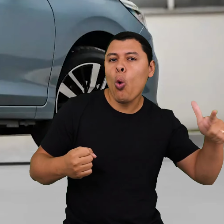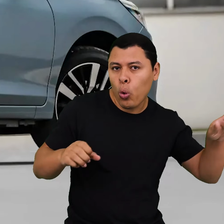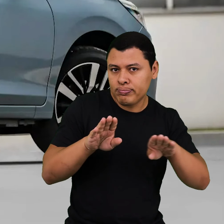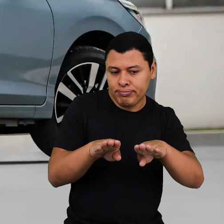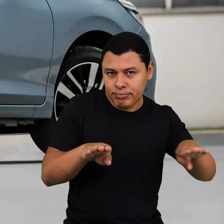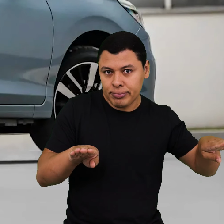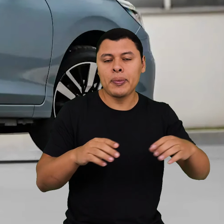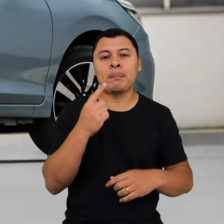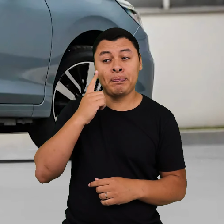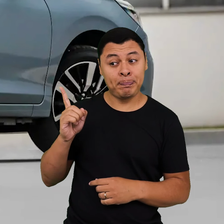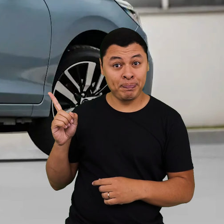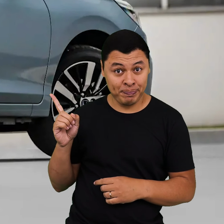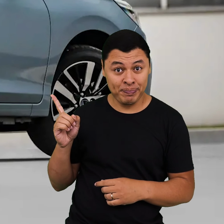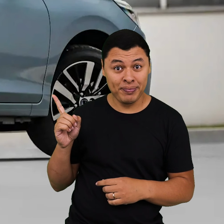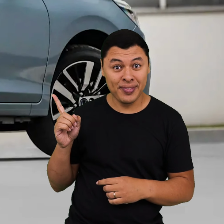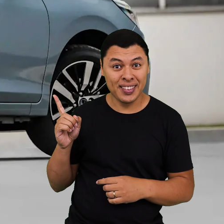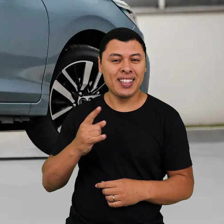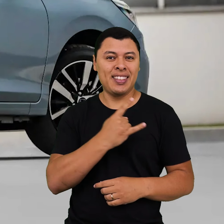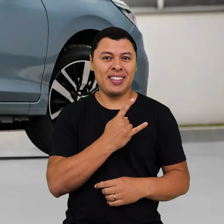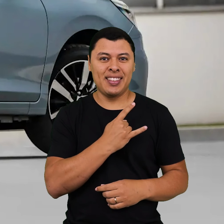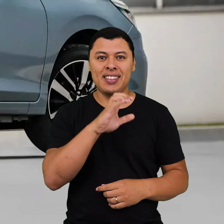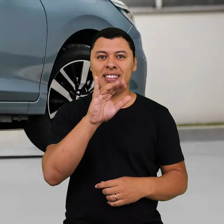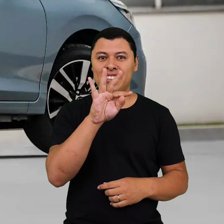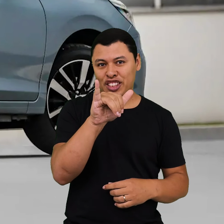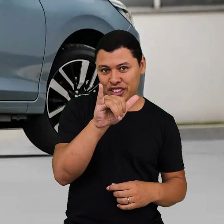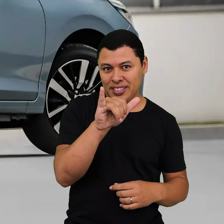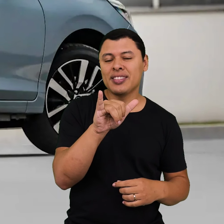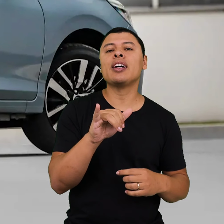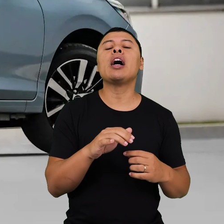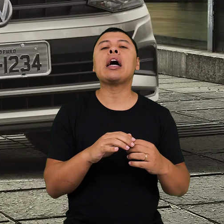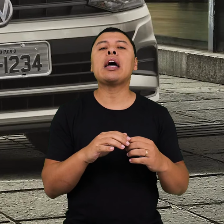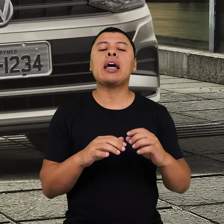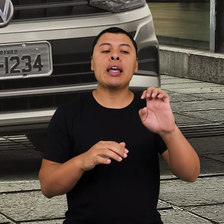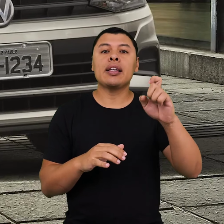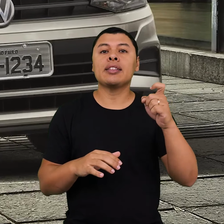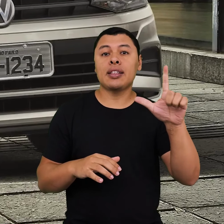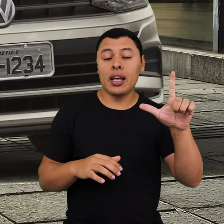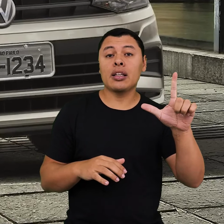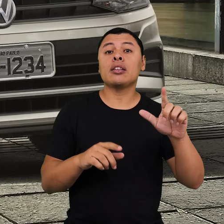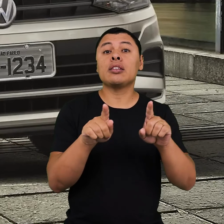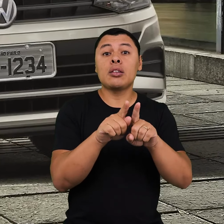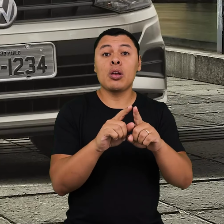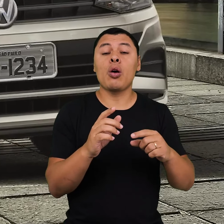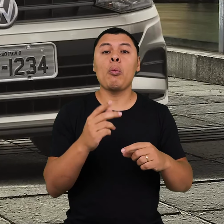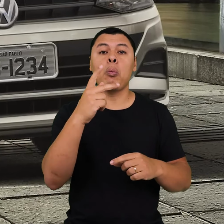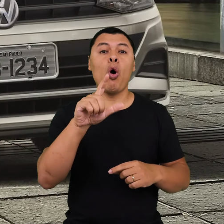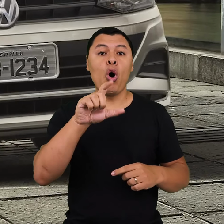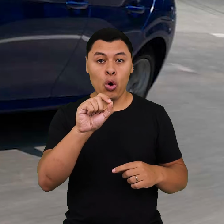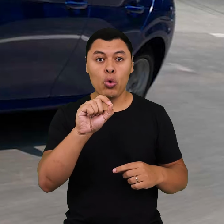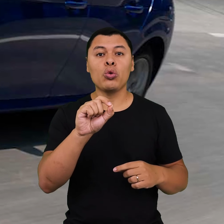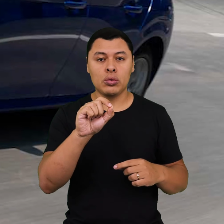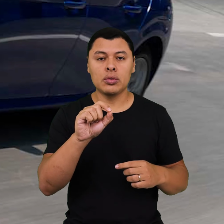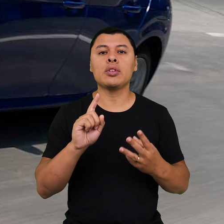aqui a versão EXL do City Hatch, que seria a versão de entrada dele, bem como a primeira versão com motor TSI do Polo, que é a